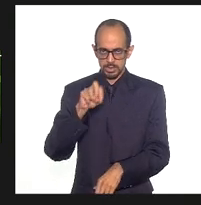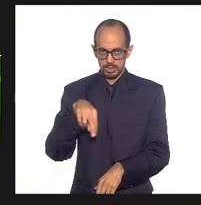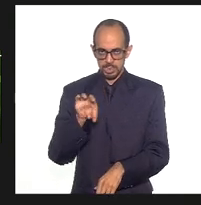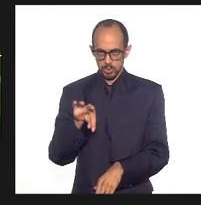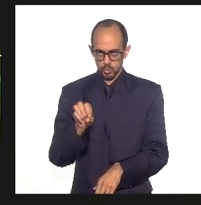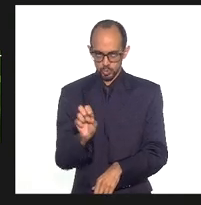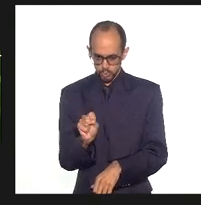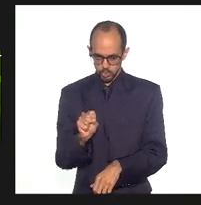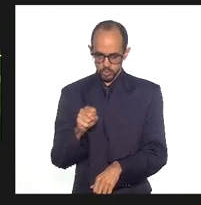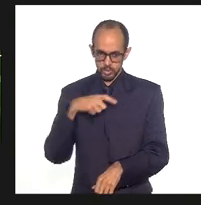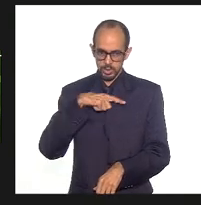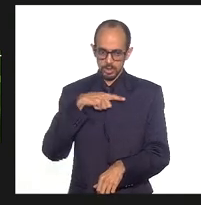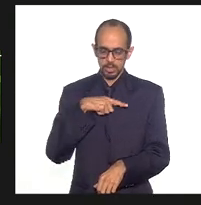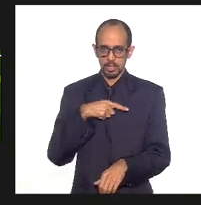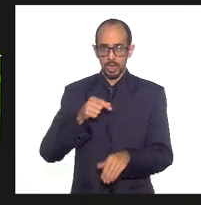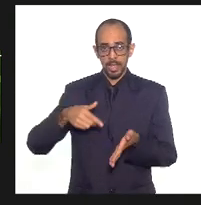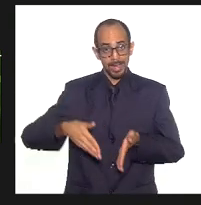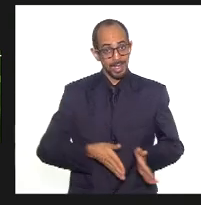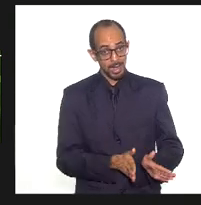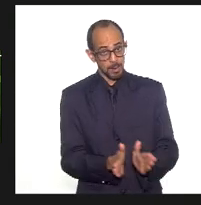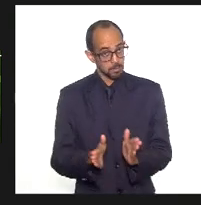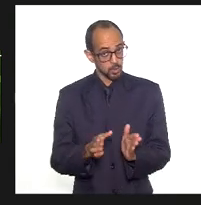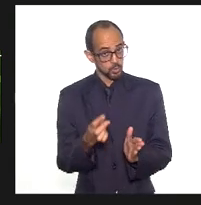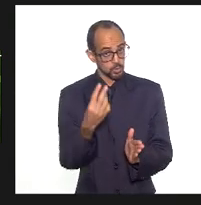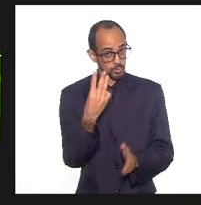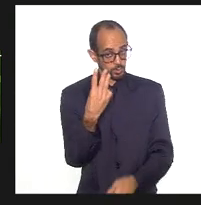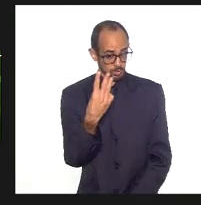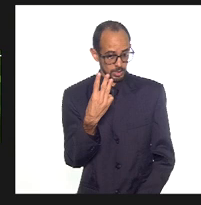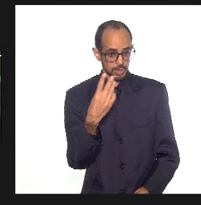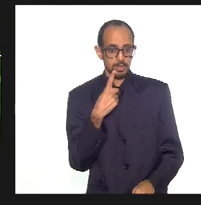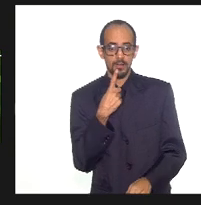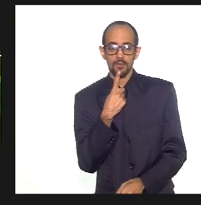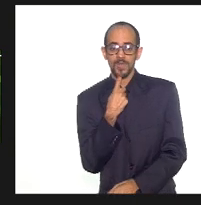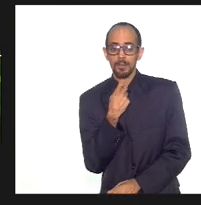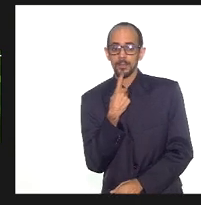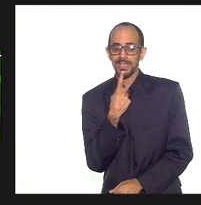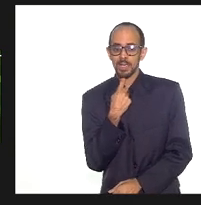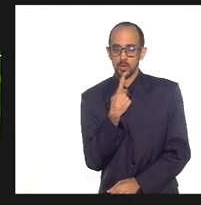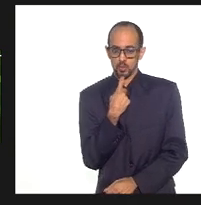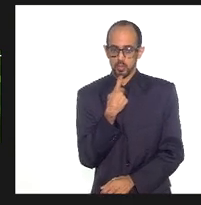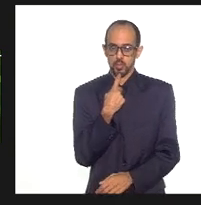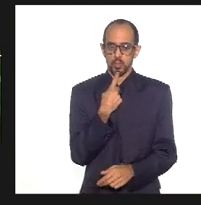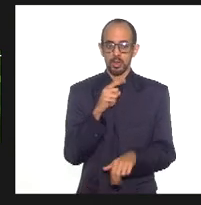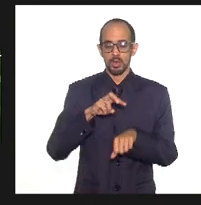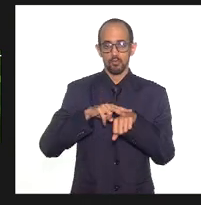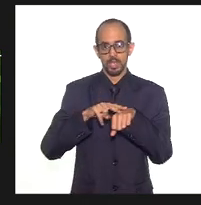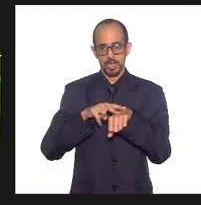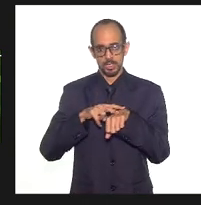rotas, rota 1, rota em vermelho e em verde.